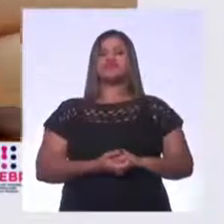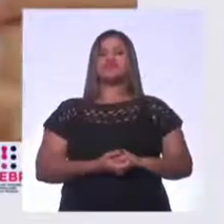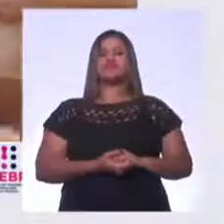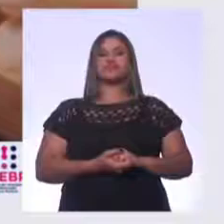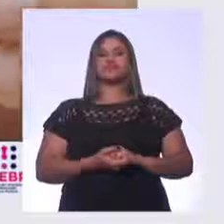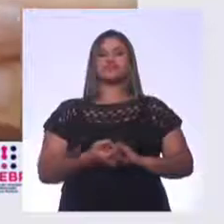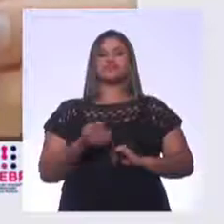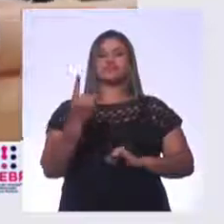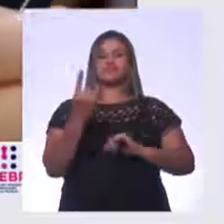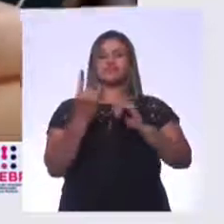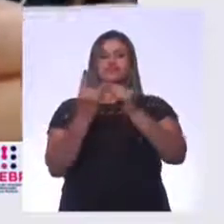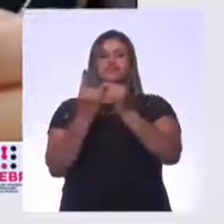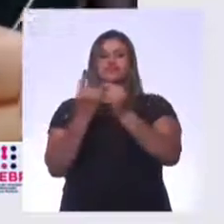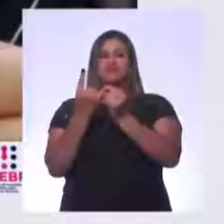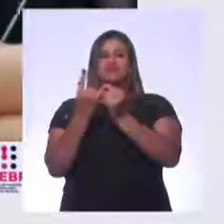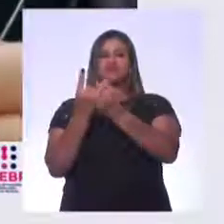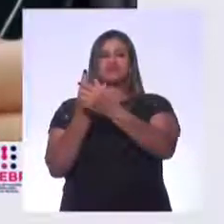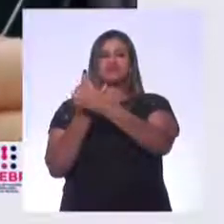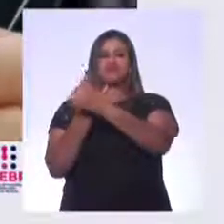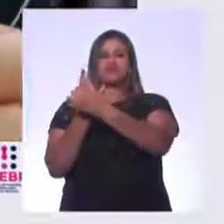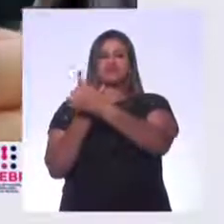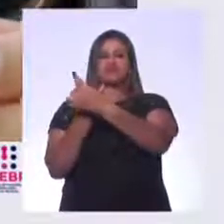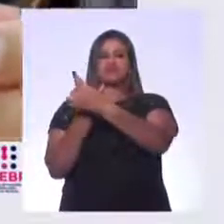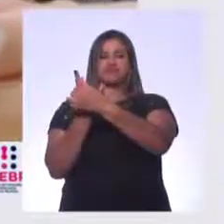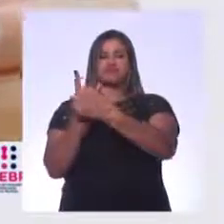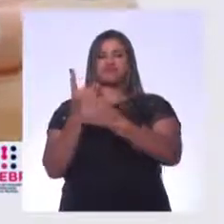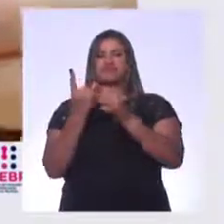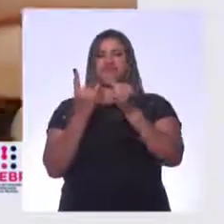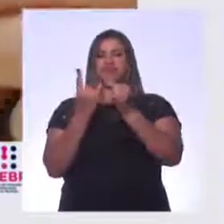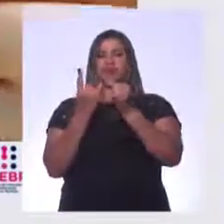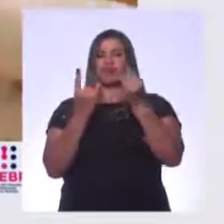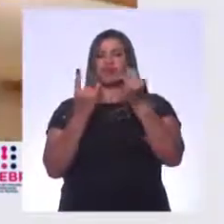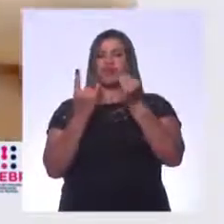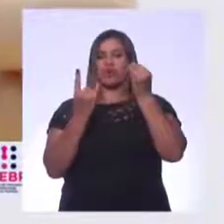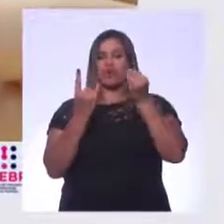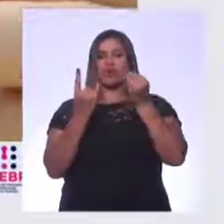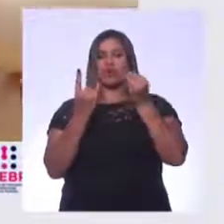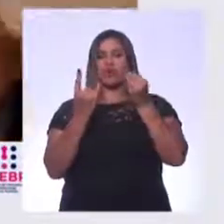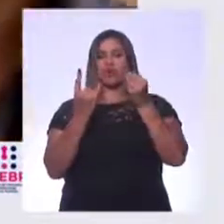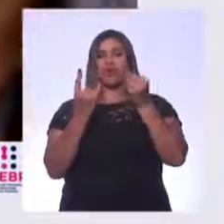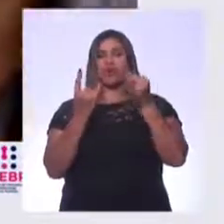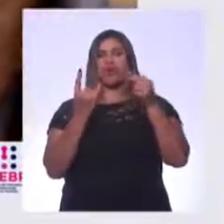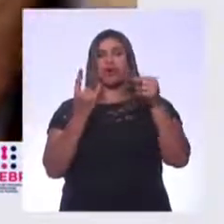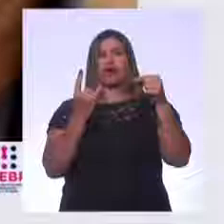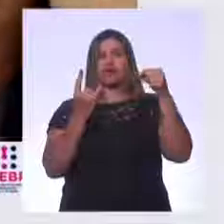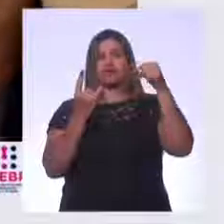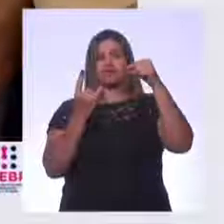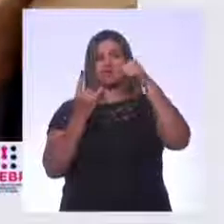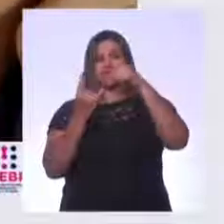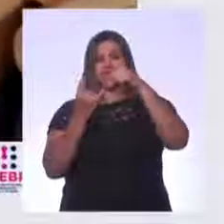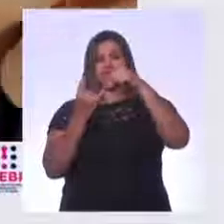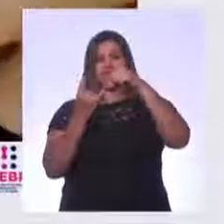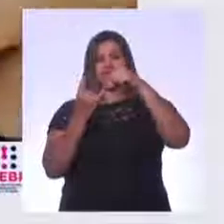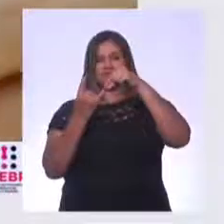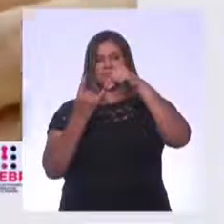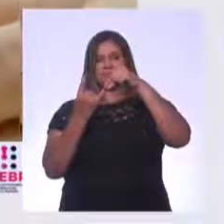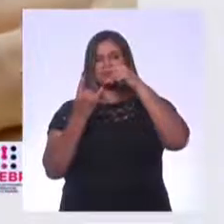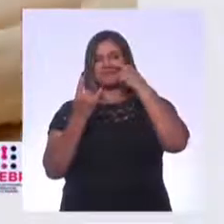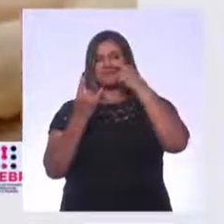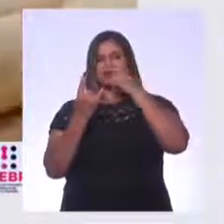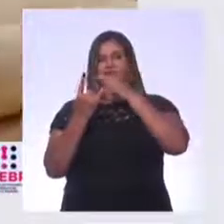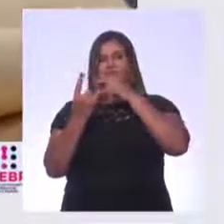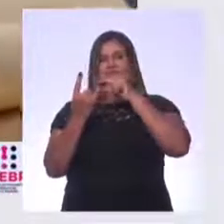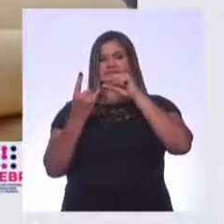Então, o que nós vamos fazer agora? Ligar o resistor à haste menor,